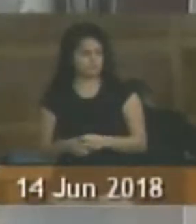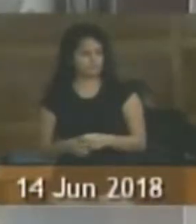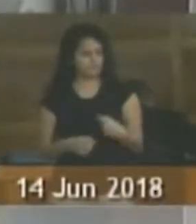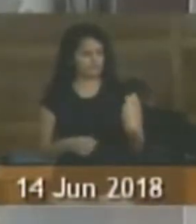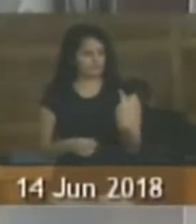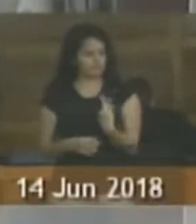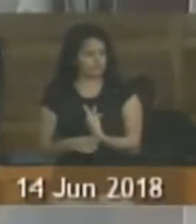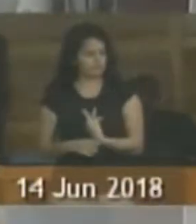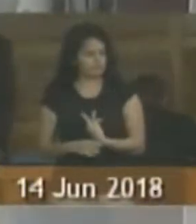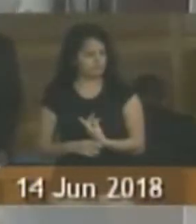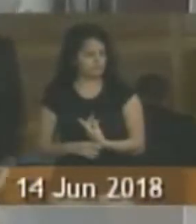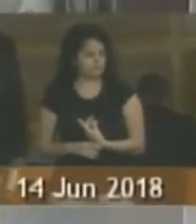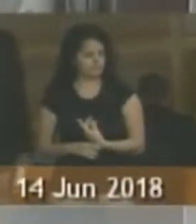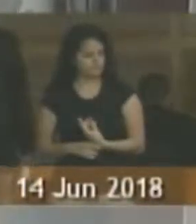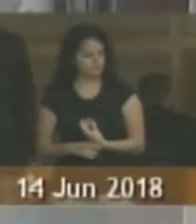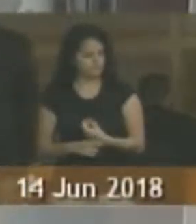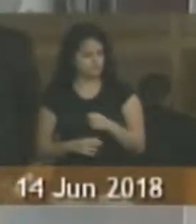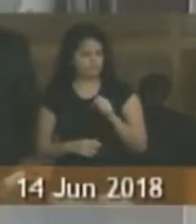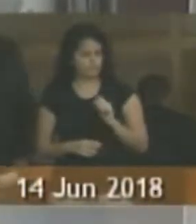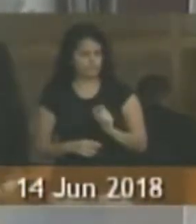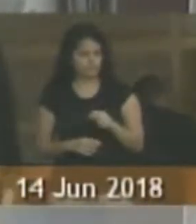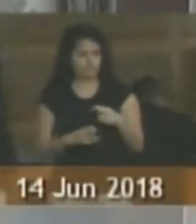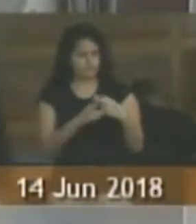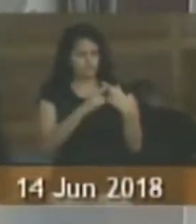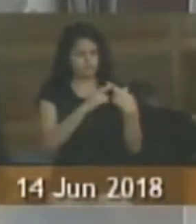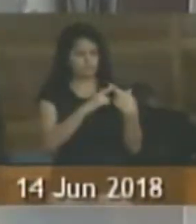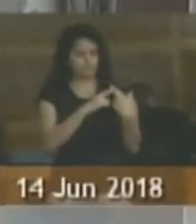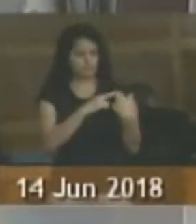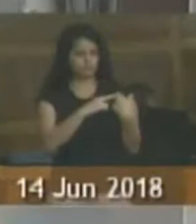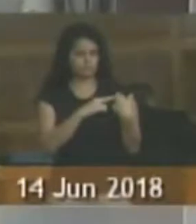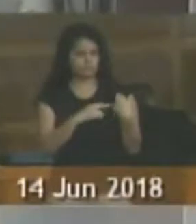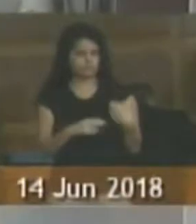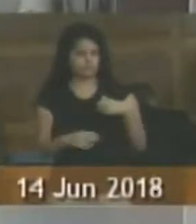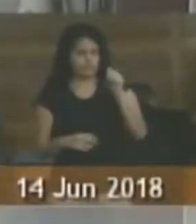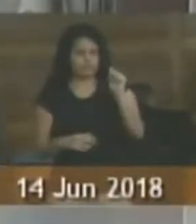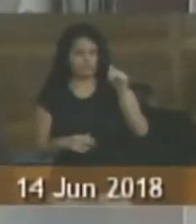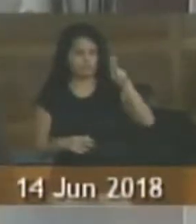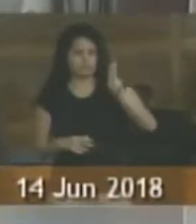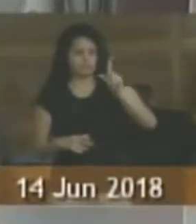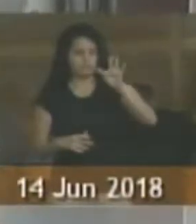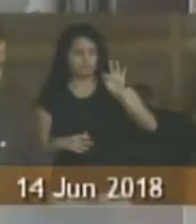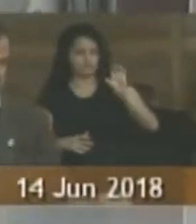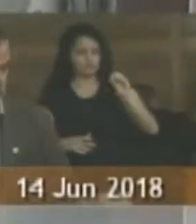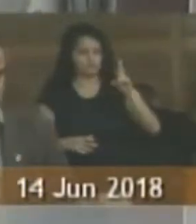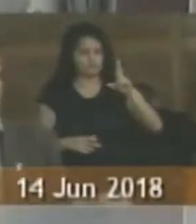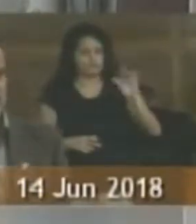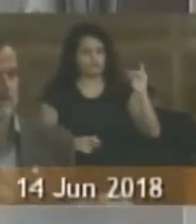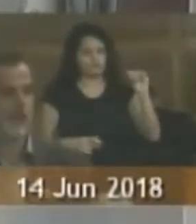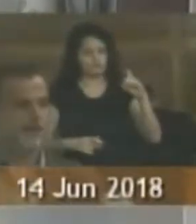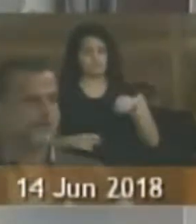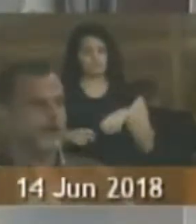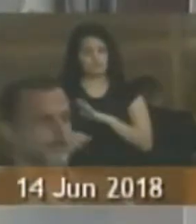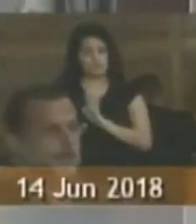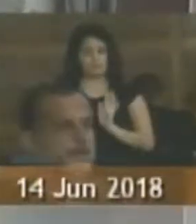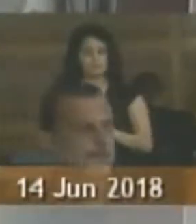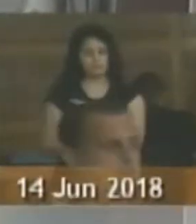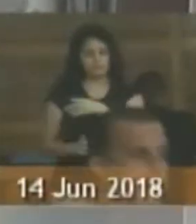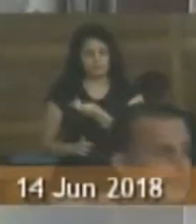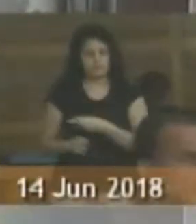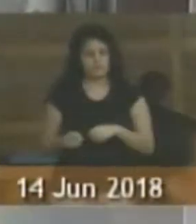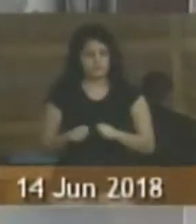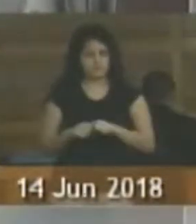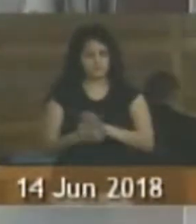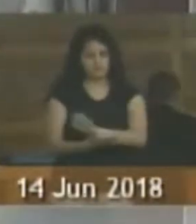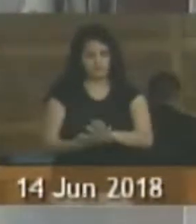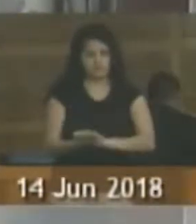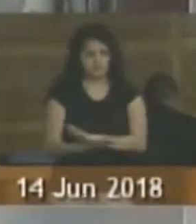nossas autoridades, o único responsável são nossas autoridades públicas, que eles não fazem nada. Eles não fazem nada pela nossa